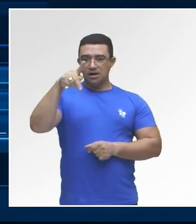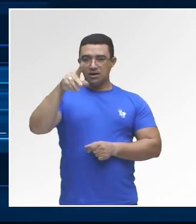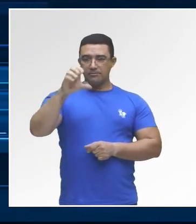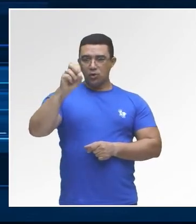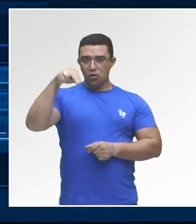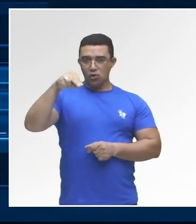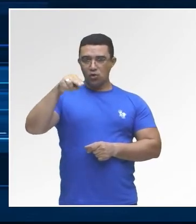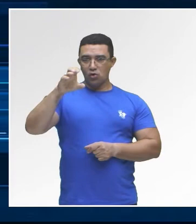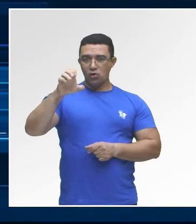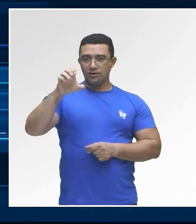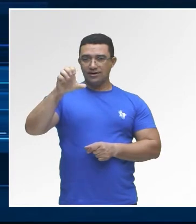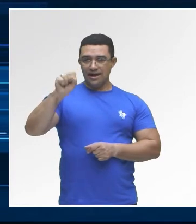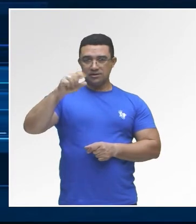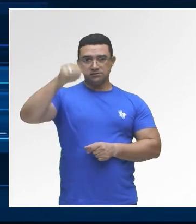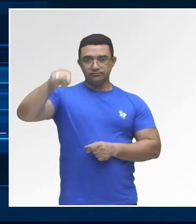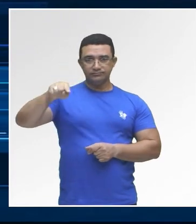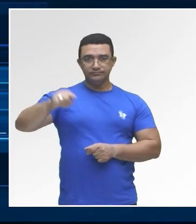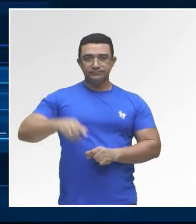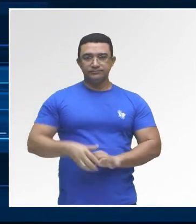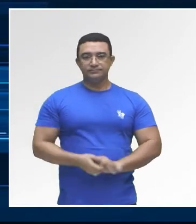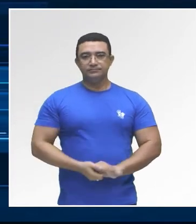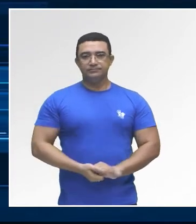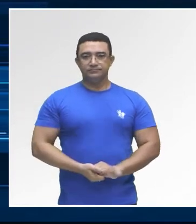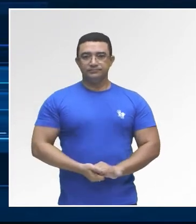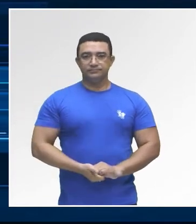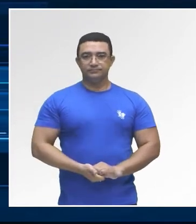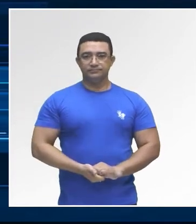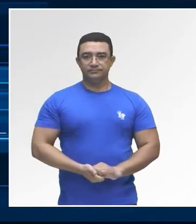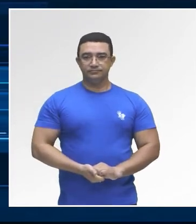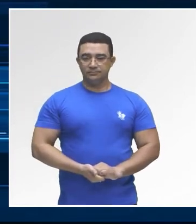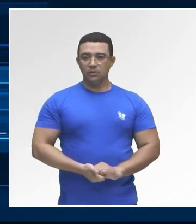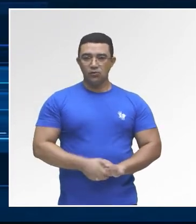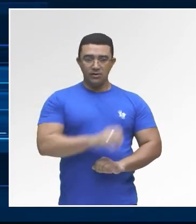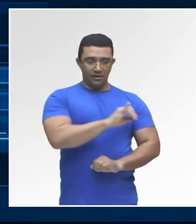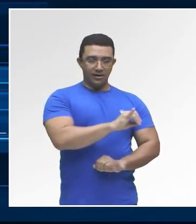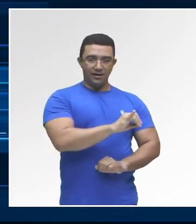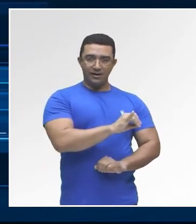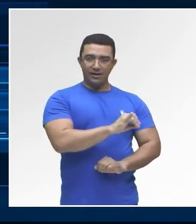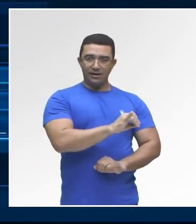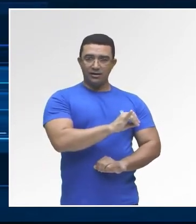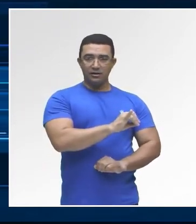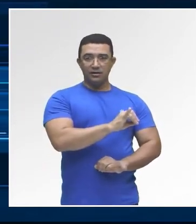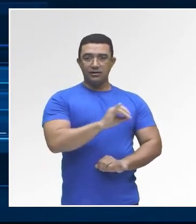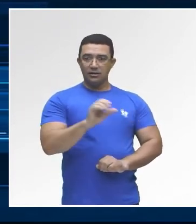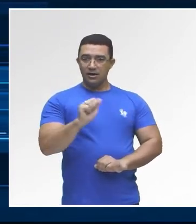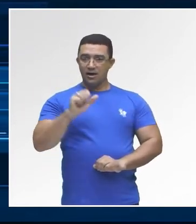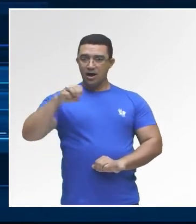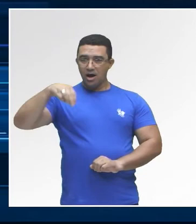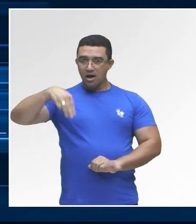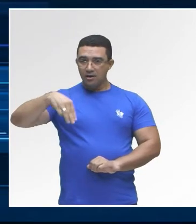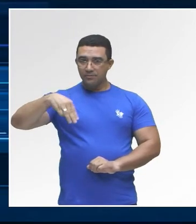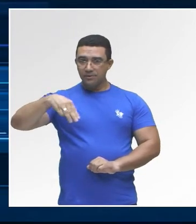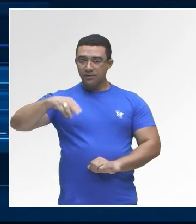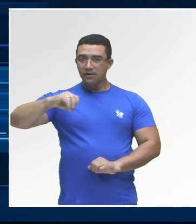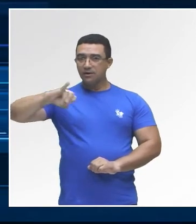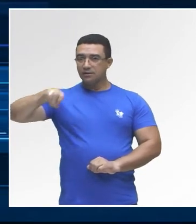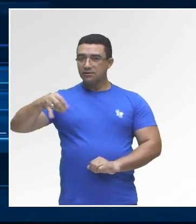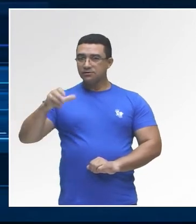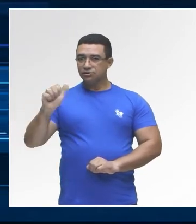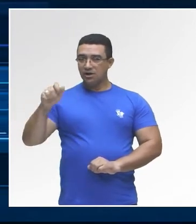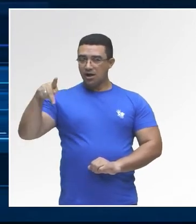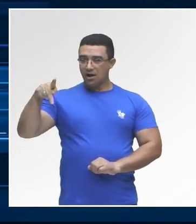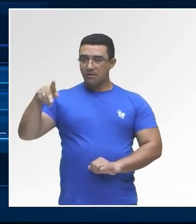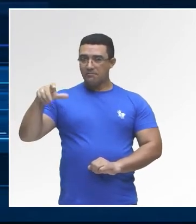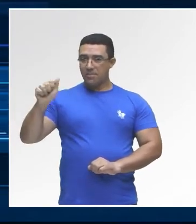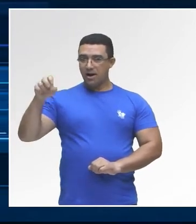Japanese, japonês. Então, ele respondeu I'm, que significa eu sou, I'm, né,